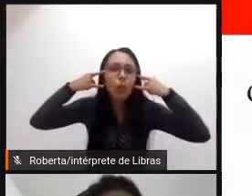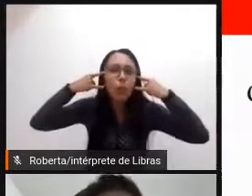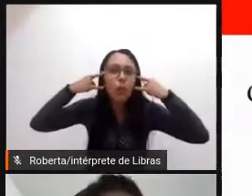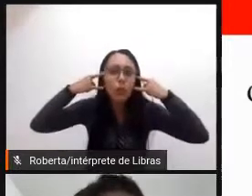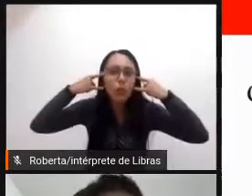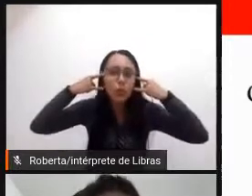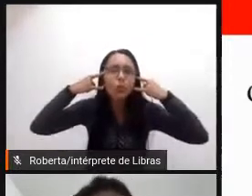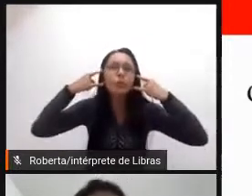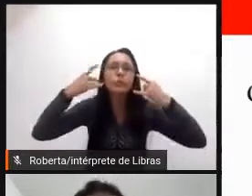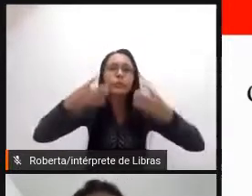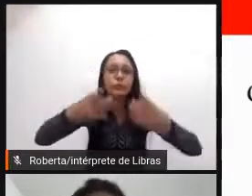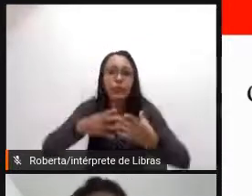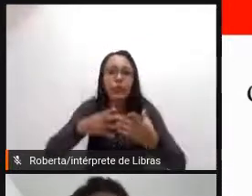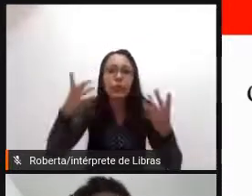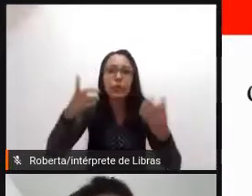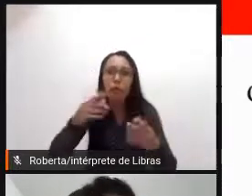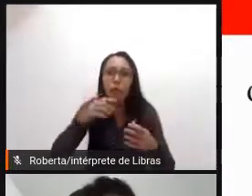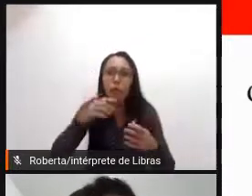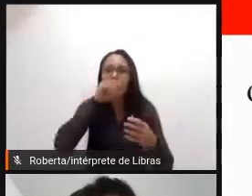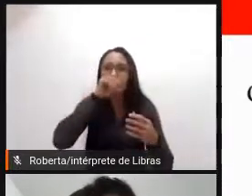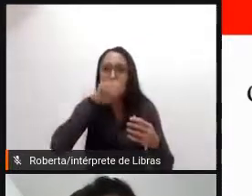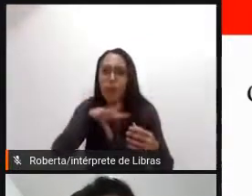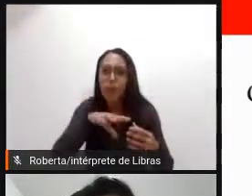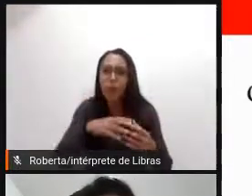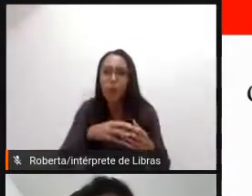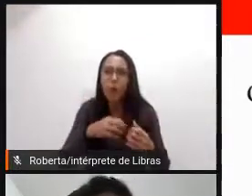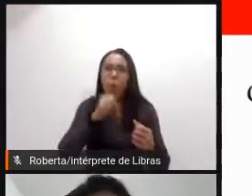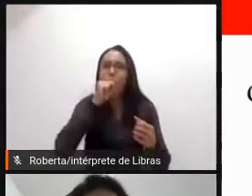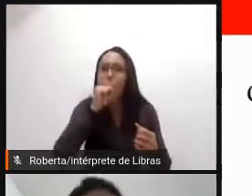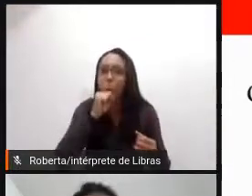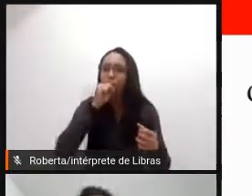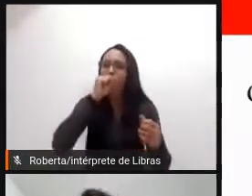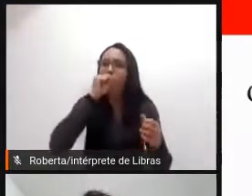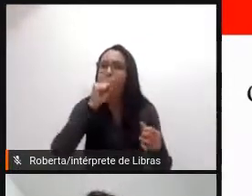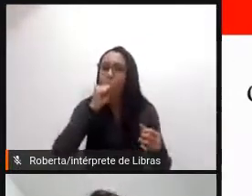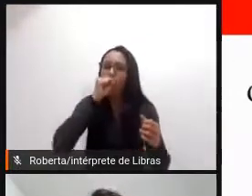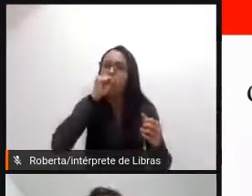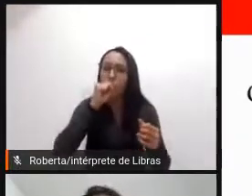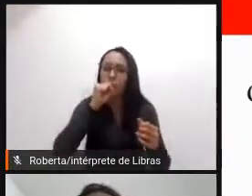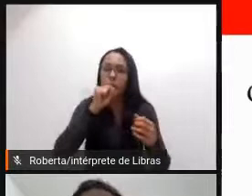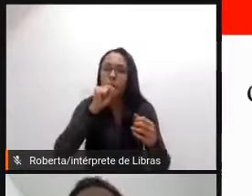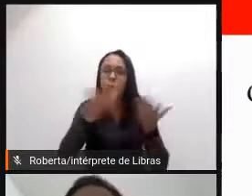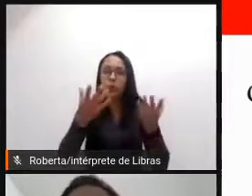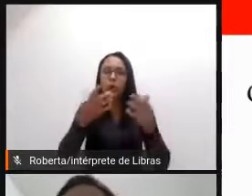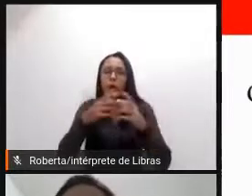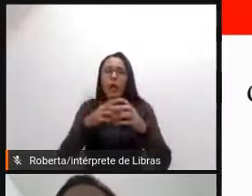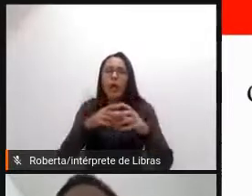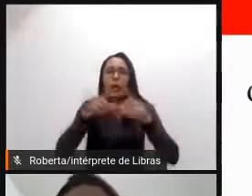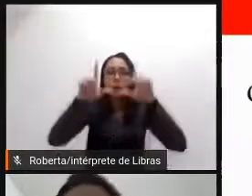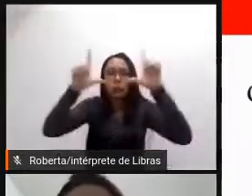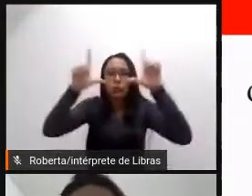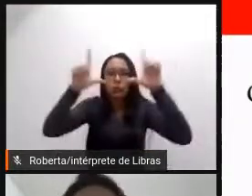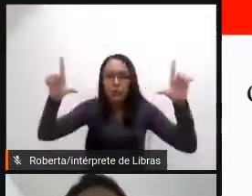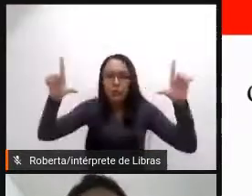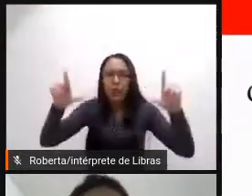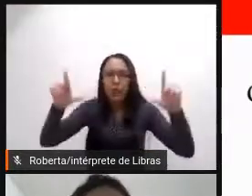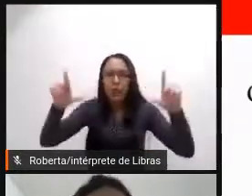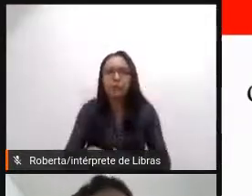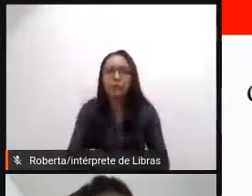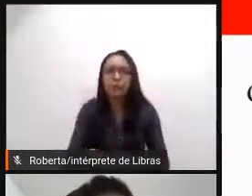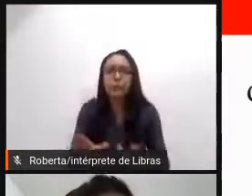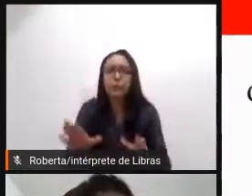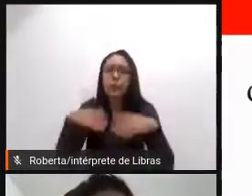tossindo, espirrando e saindo aqui os coronavírus nessa imagem verdinha, eles não tomaram as